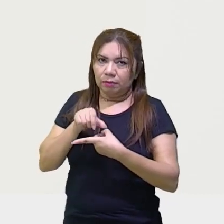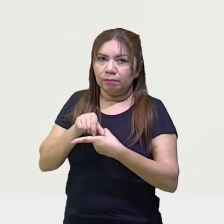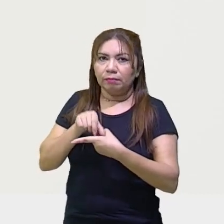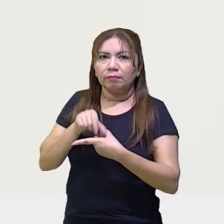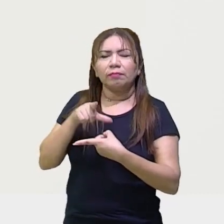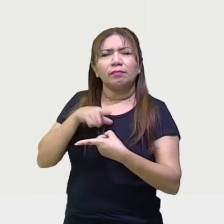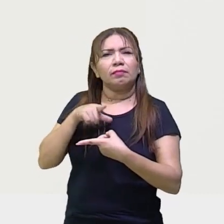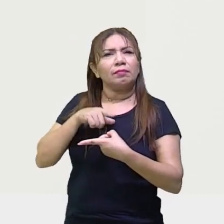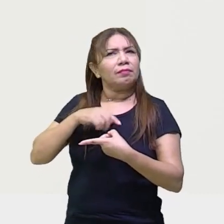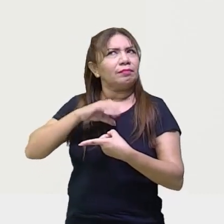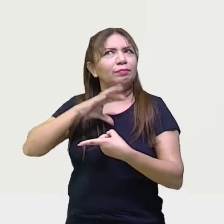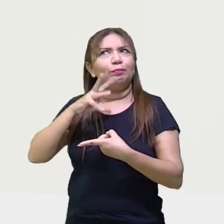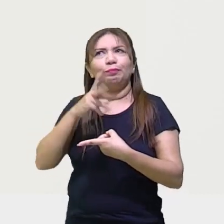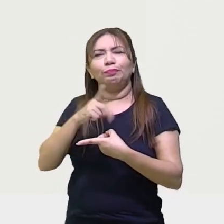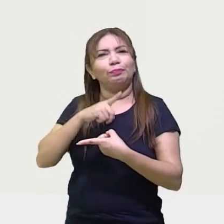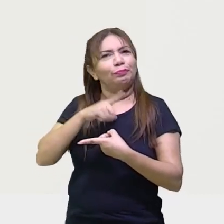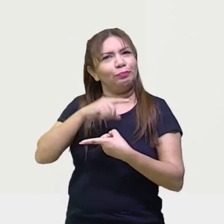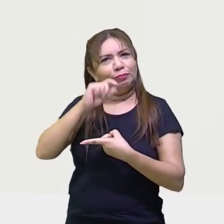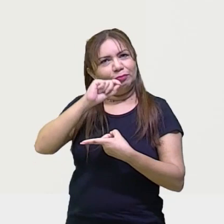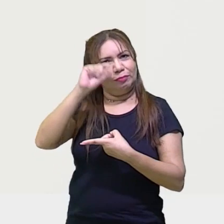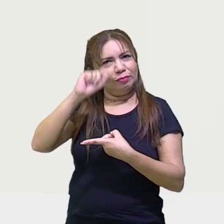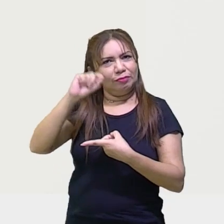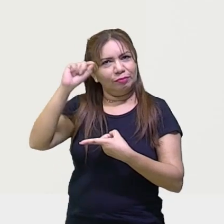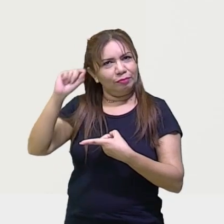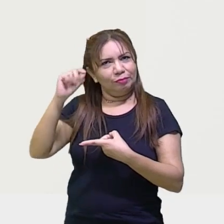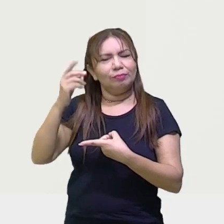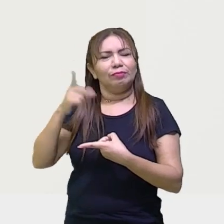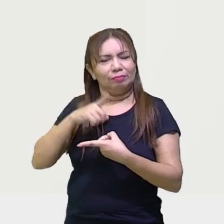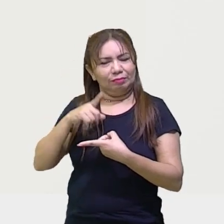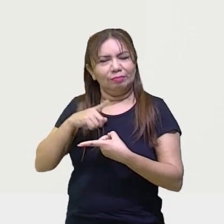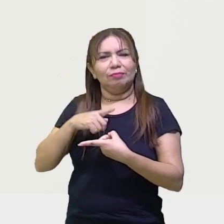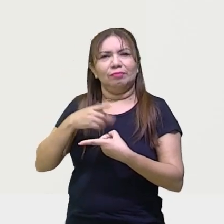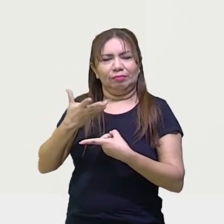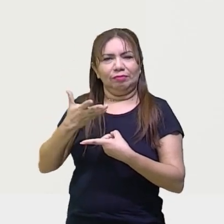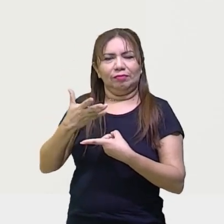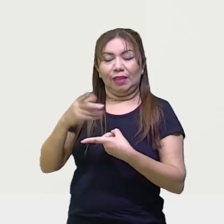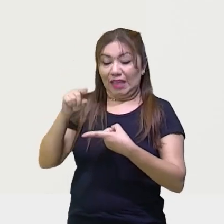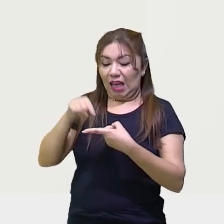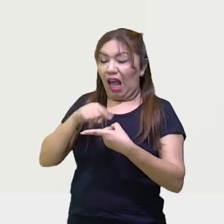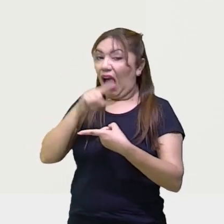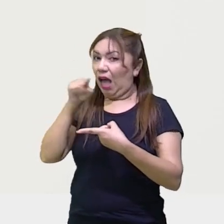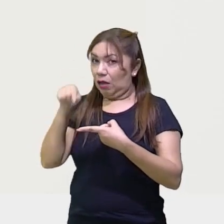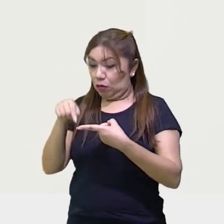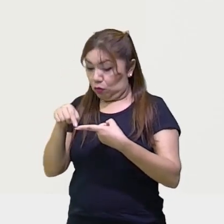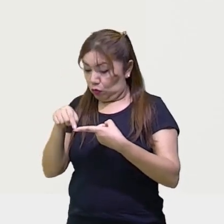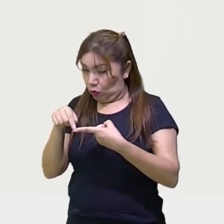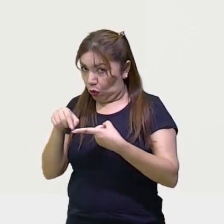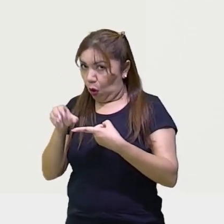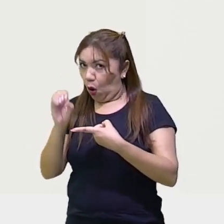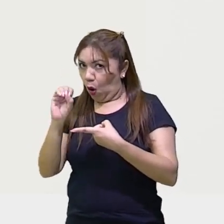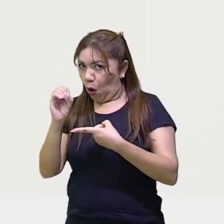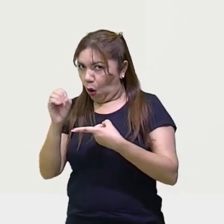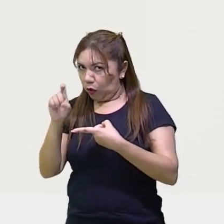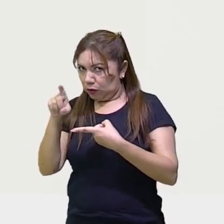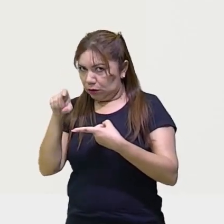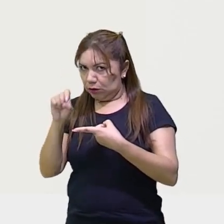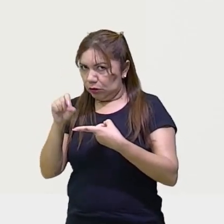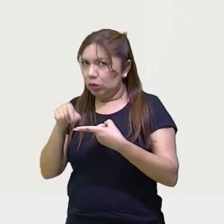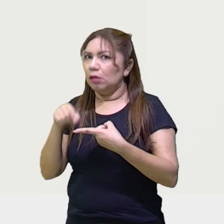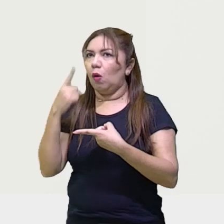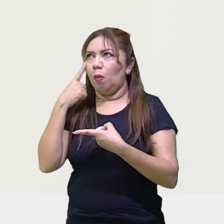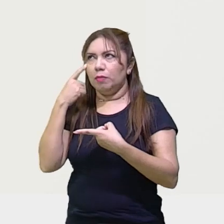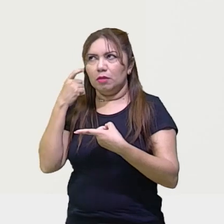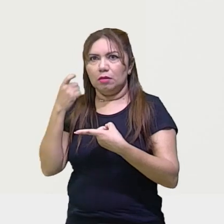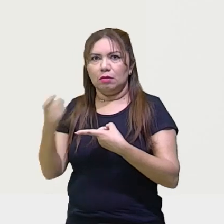todas são acentuadas. A oxítona tem que observar as terminações. A paroxítona tem